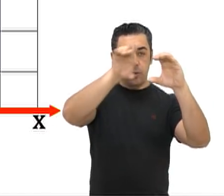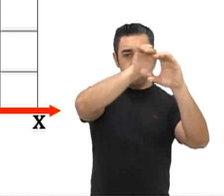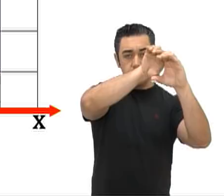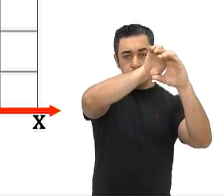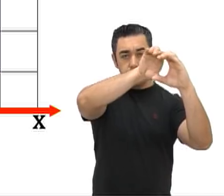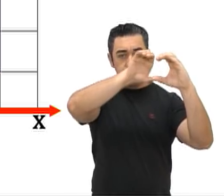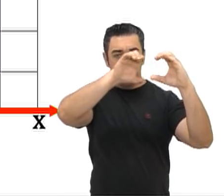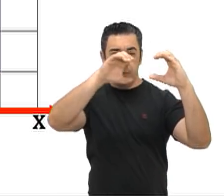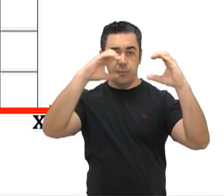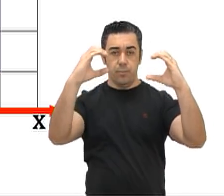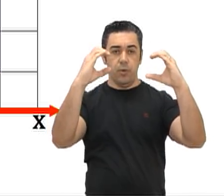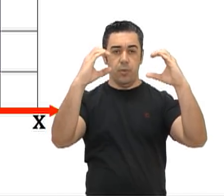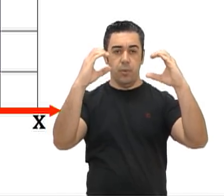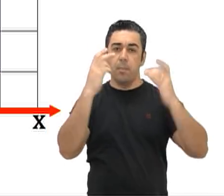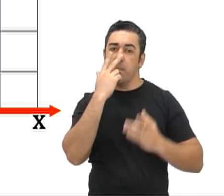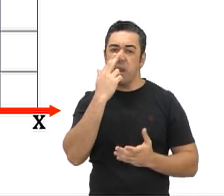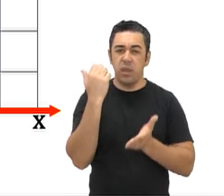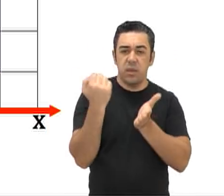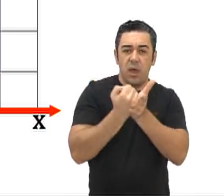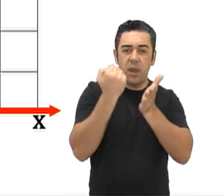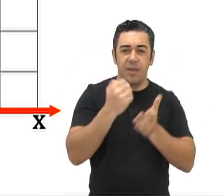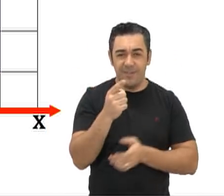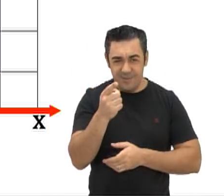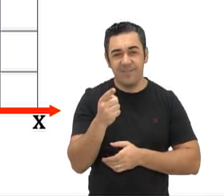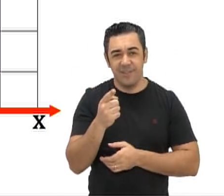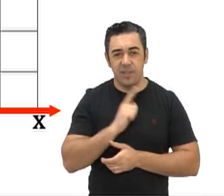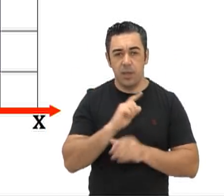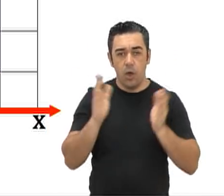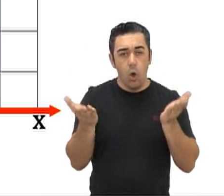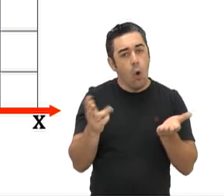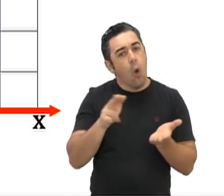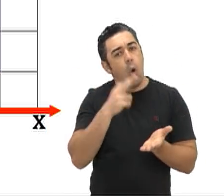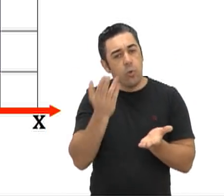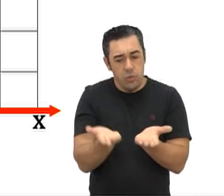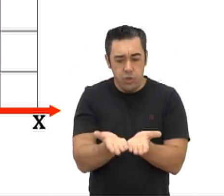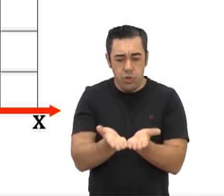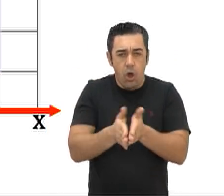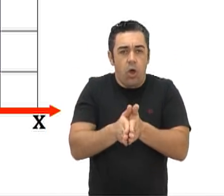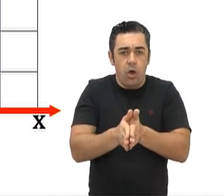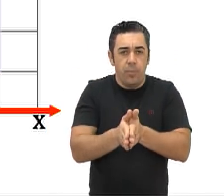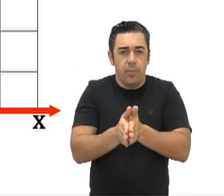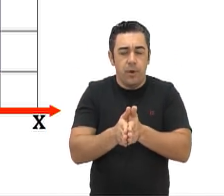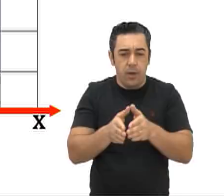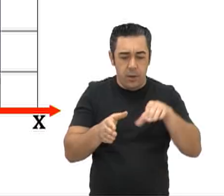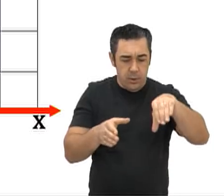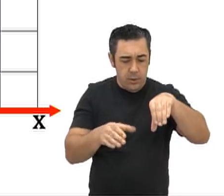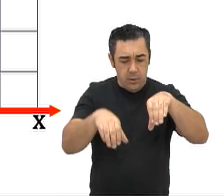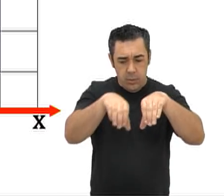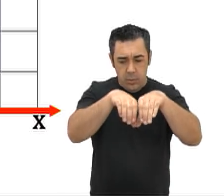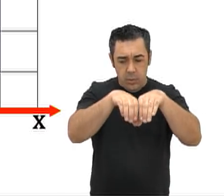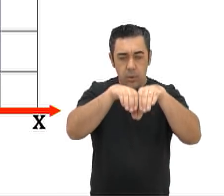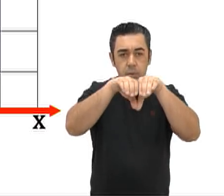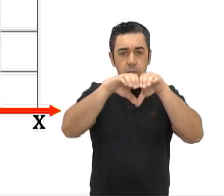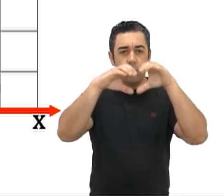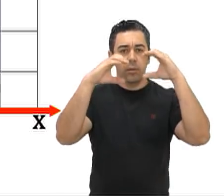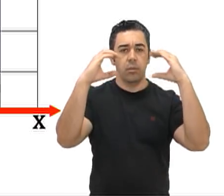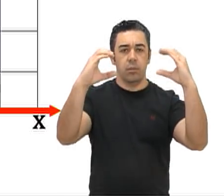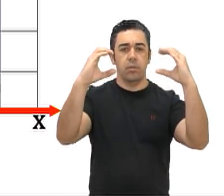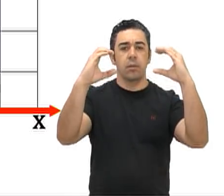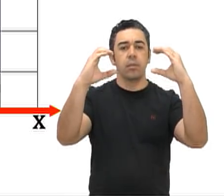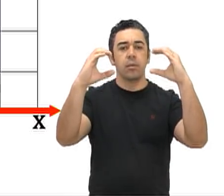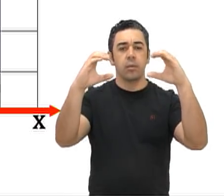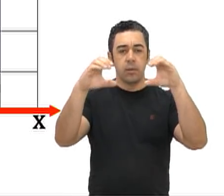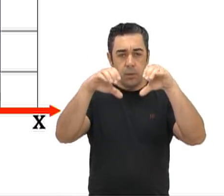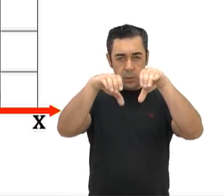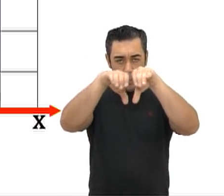você estivesse dobrando essa figura bem no eixo Y. Imagine que você faz a dobra e os dois